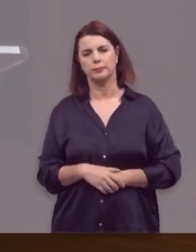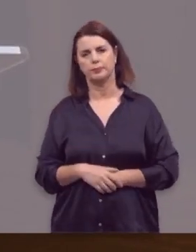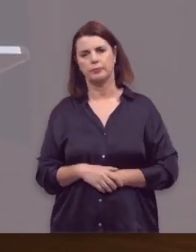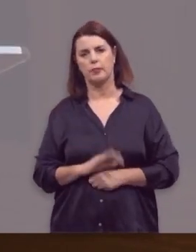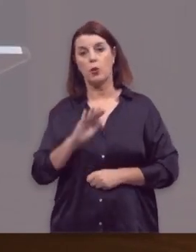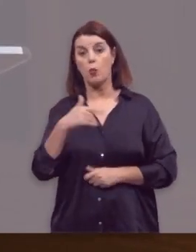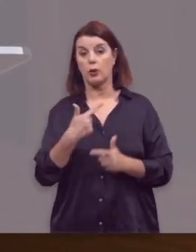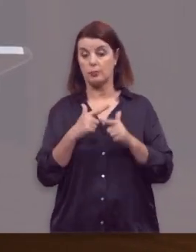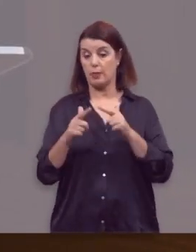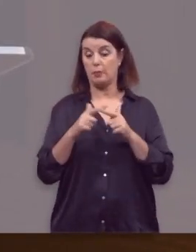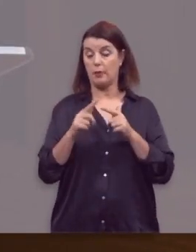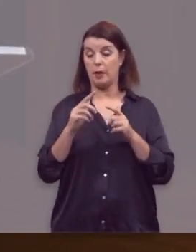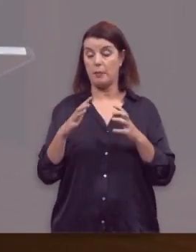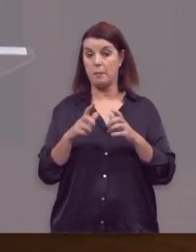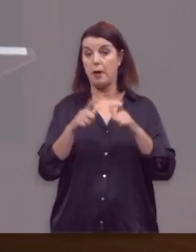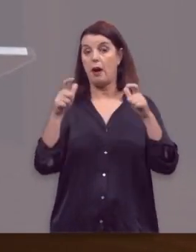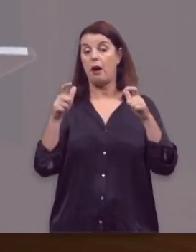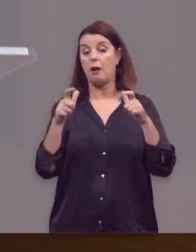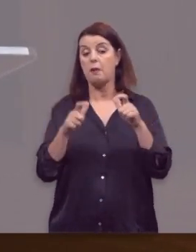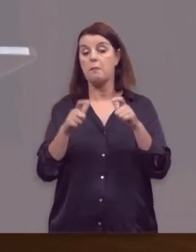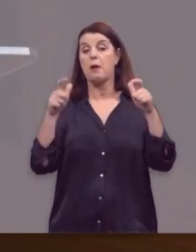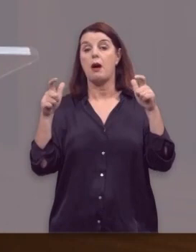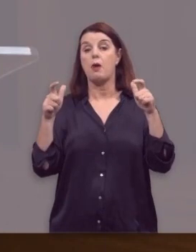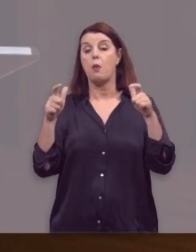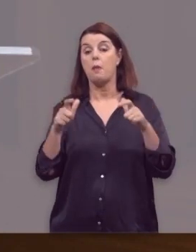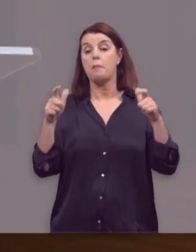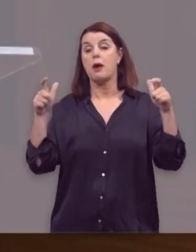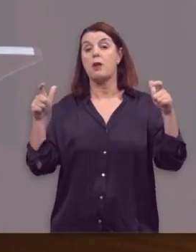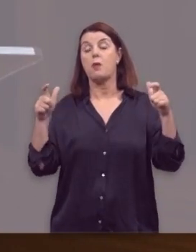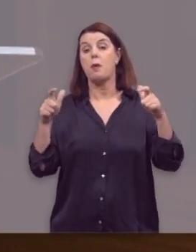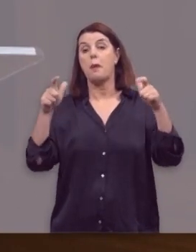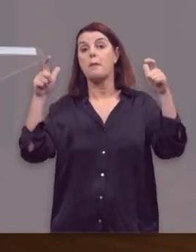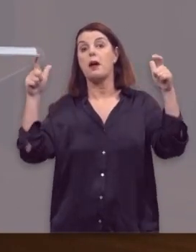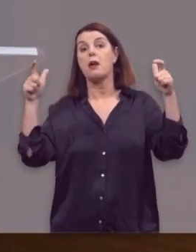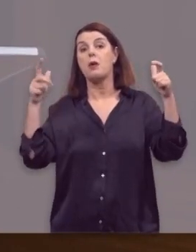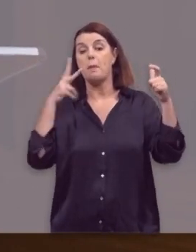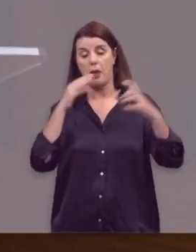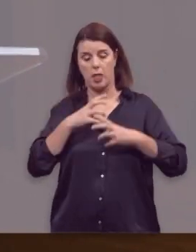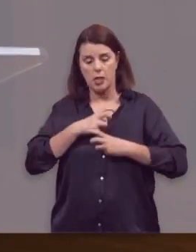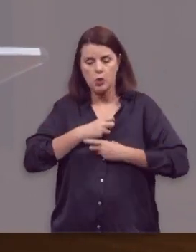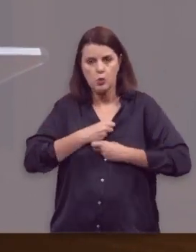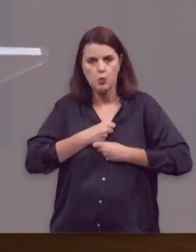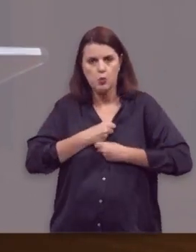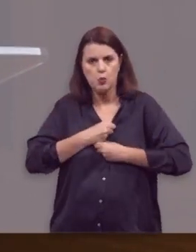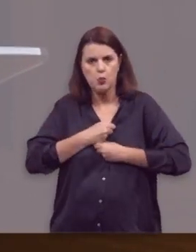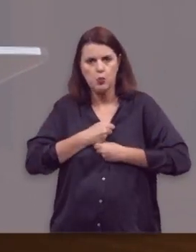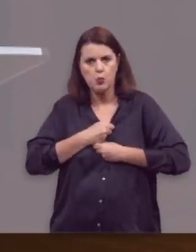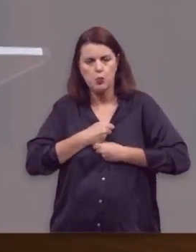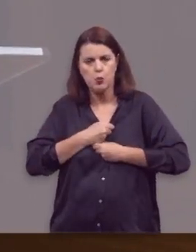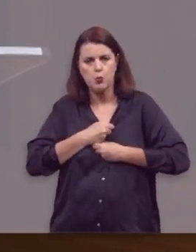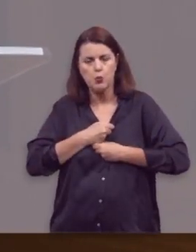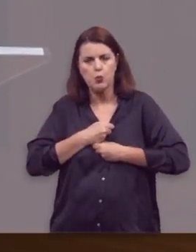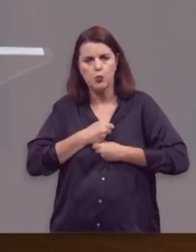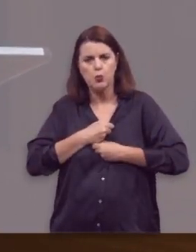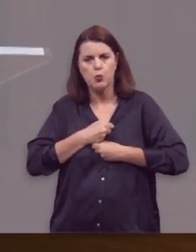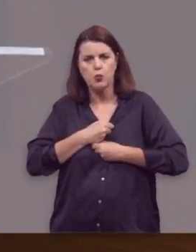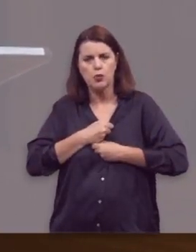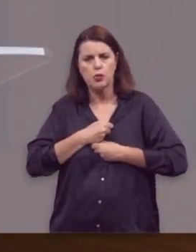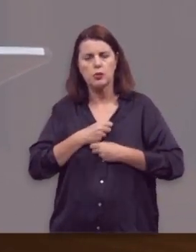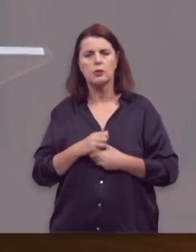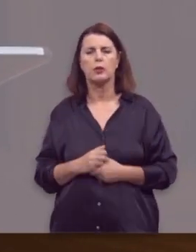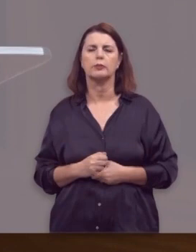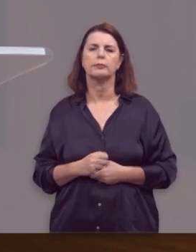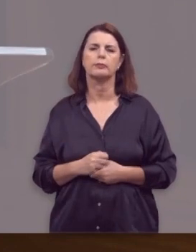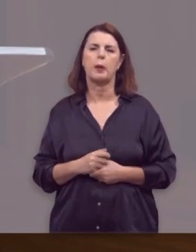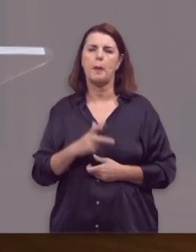Quando as crises se avolumam, quando nós somos abraçados pela angústia que nos leva